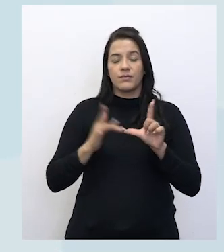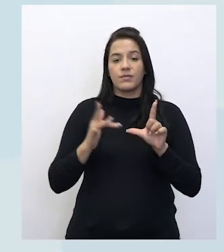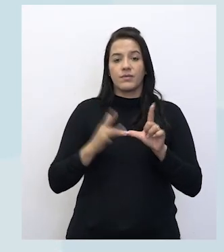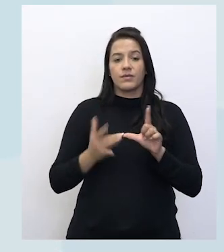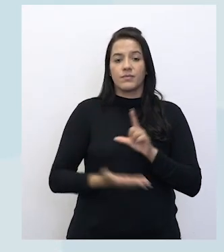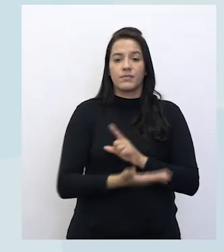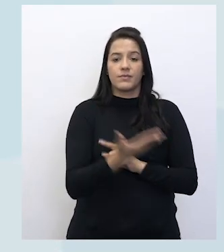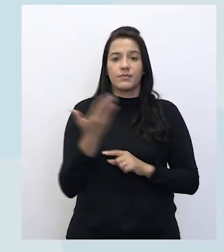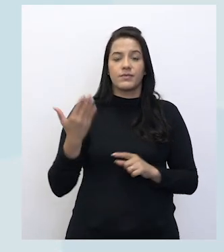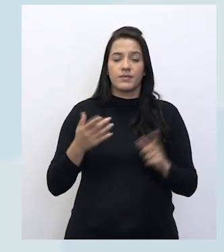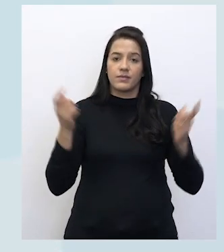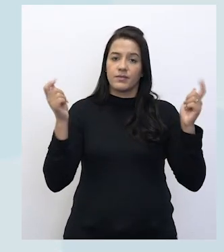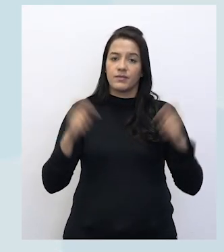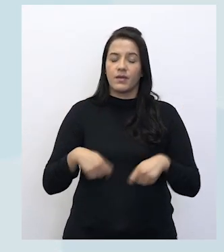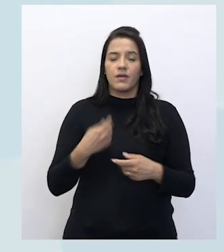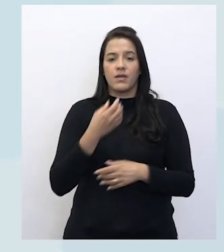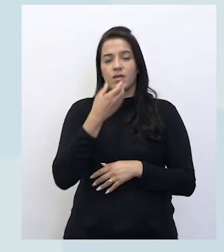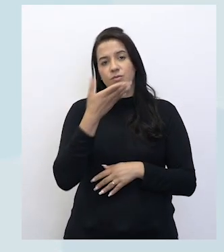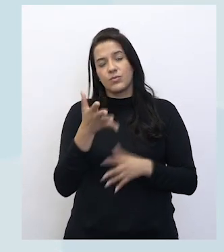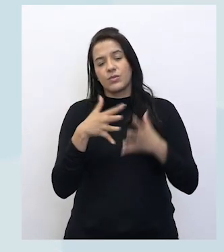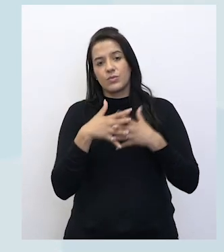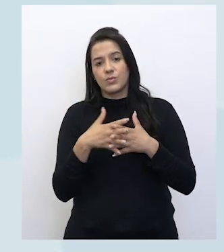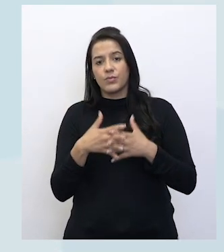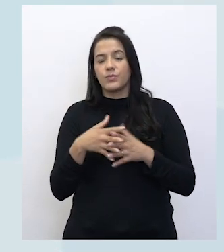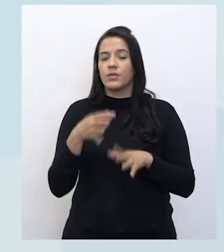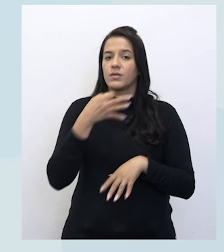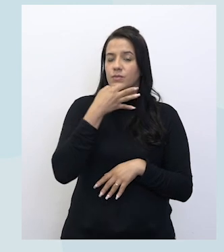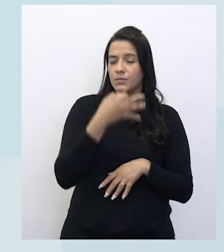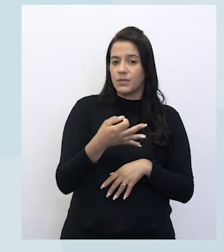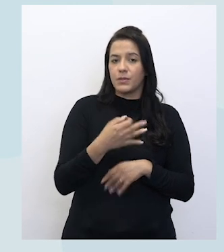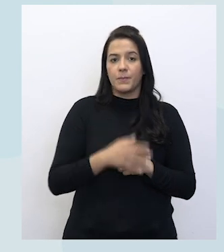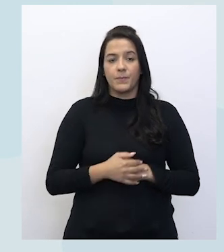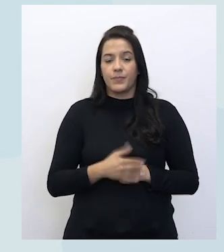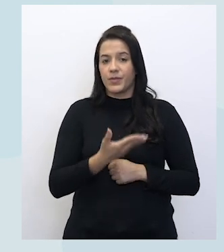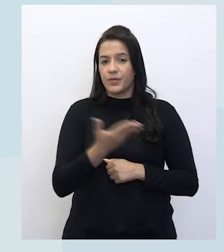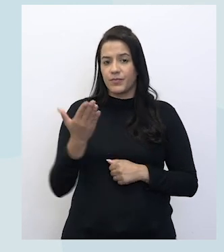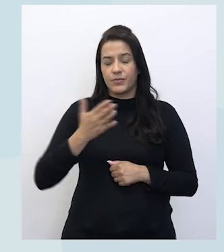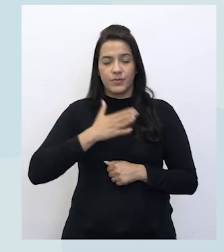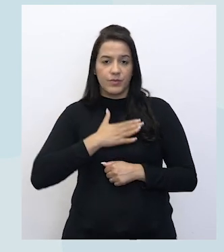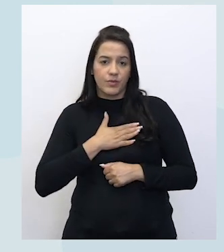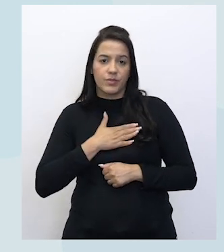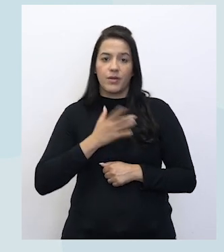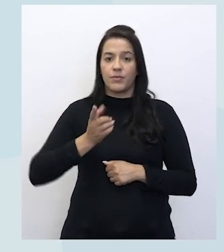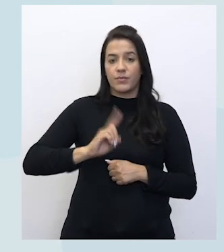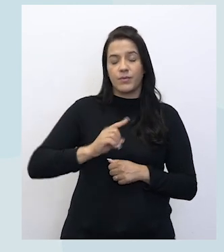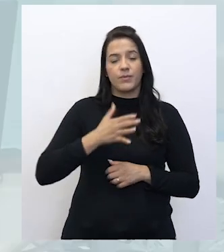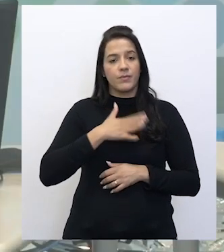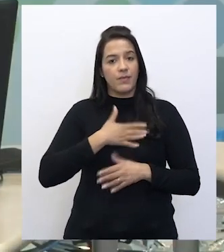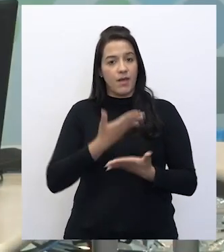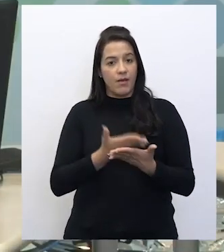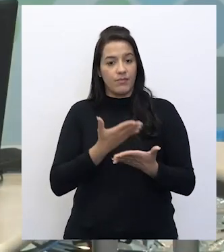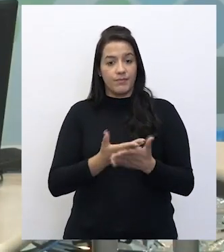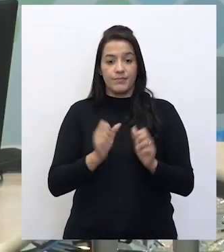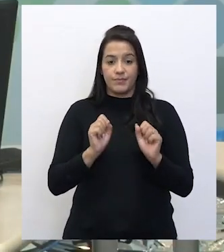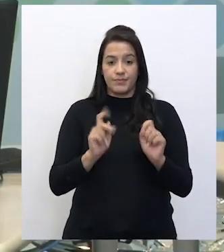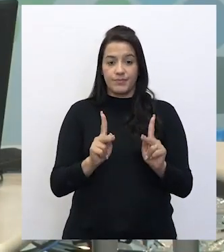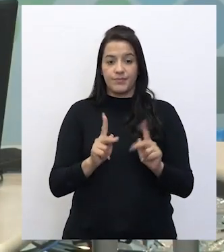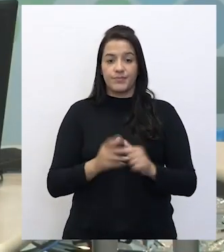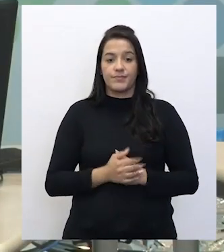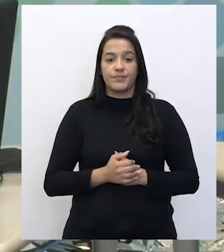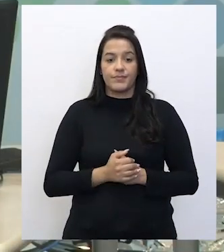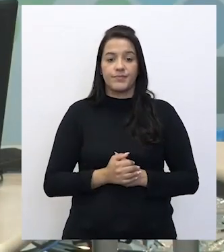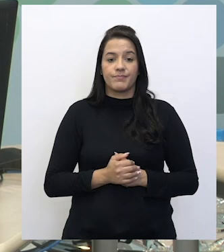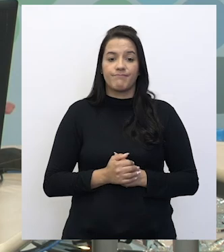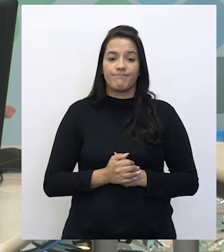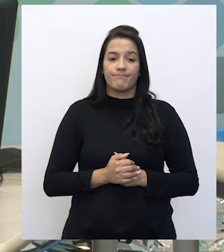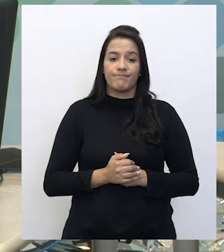para que vocês possam colocar aí suas dúvidas, sugestões e dizerem para nós aí o que vocês acharam da nossa aula, ok? Então,